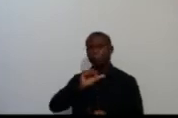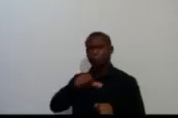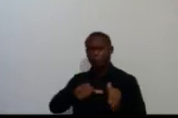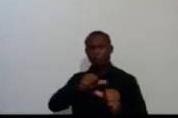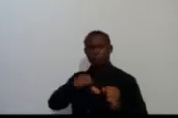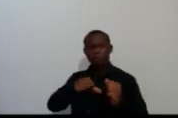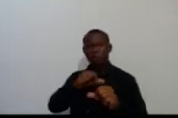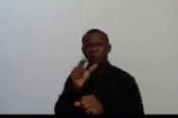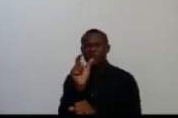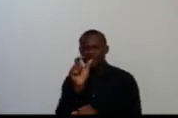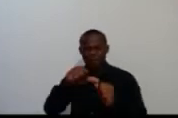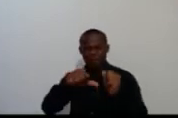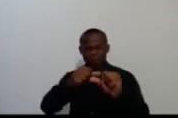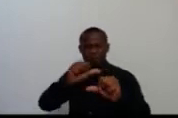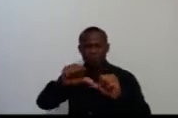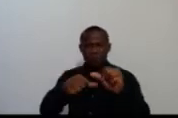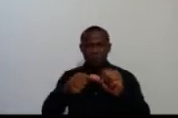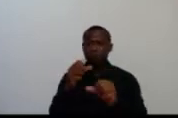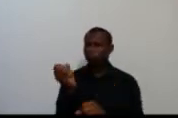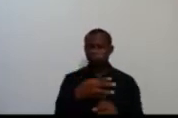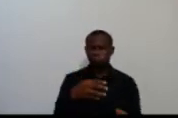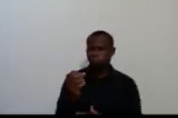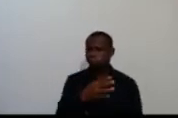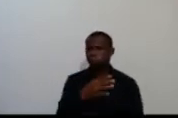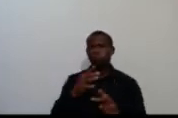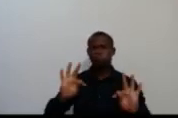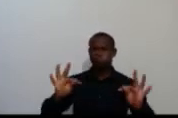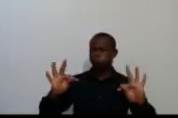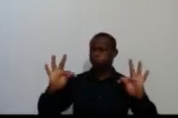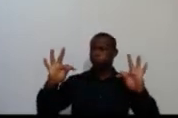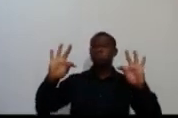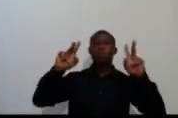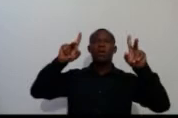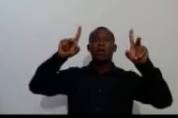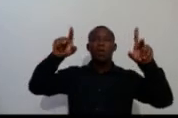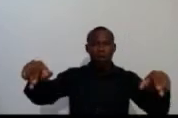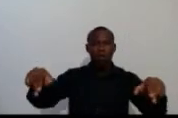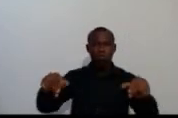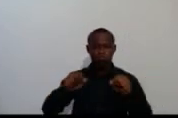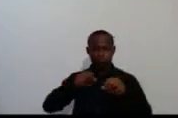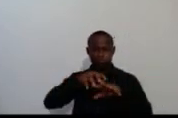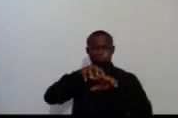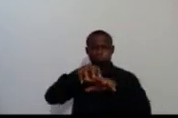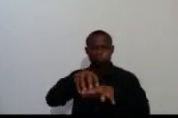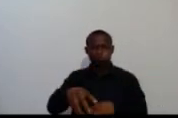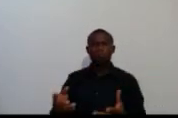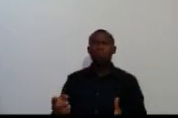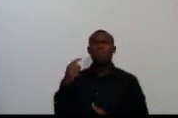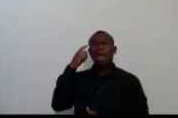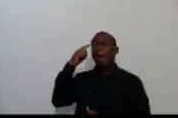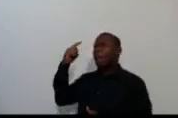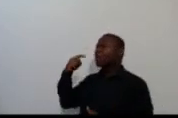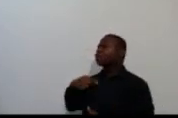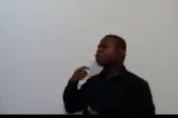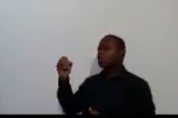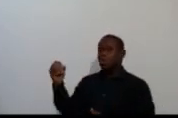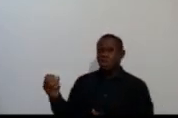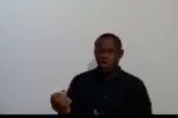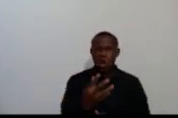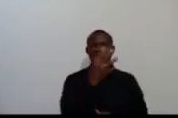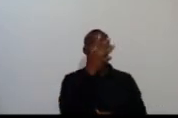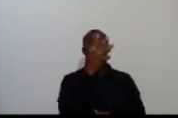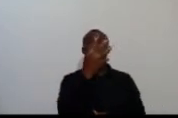digital, ela vai acontecendo muito rápido. Então, não faz sentido a gente chamar de novas tecnologias, porque todo dia tem uma tecnologia nova,